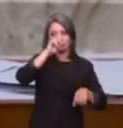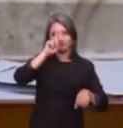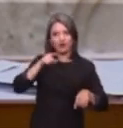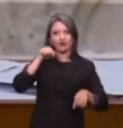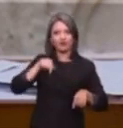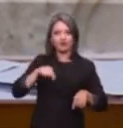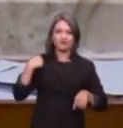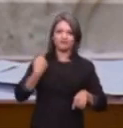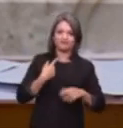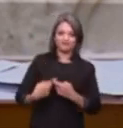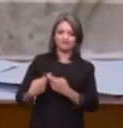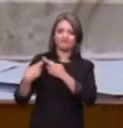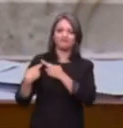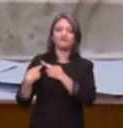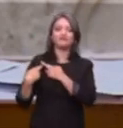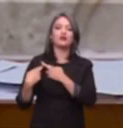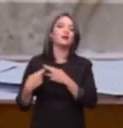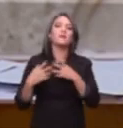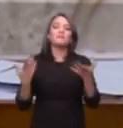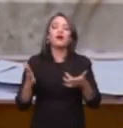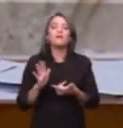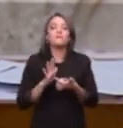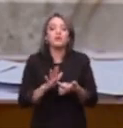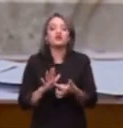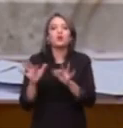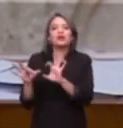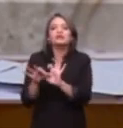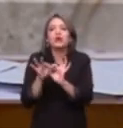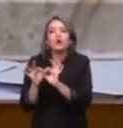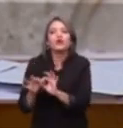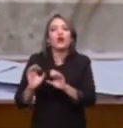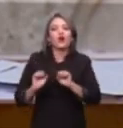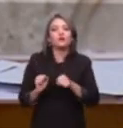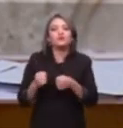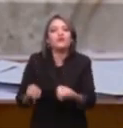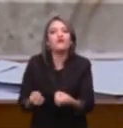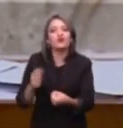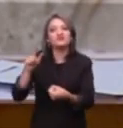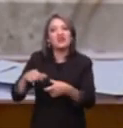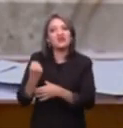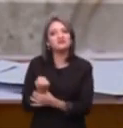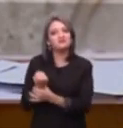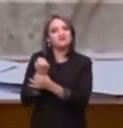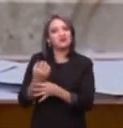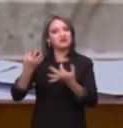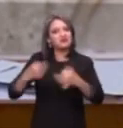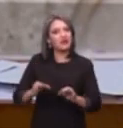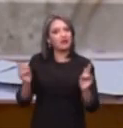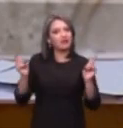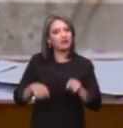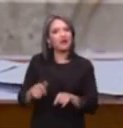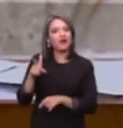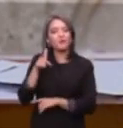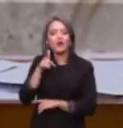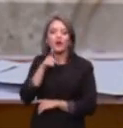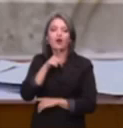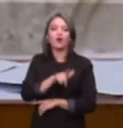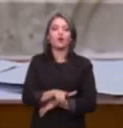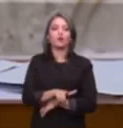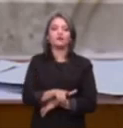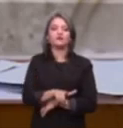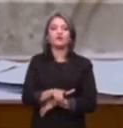República, revelaram-se sólidos e perenes o suficiente para garantir